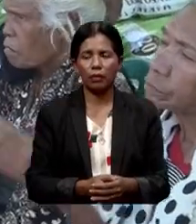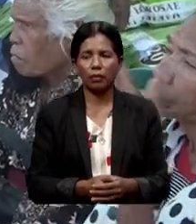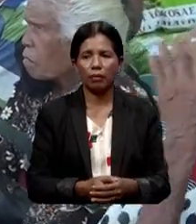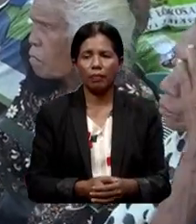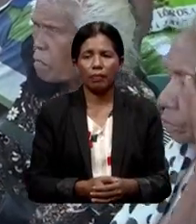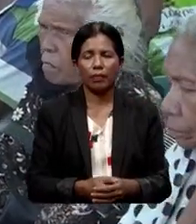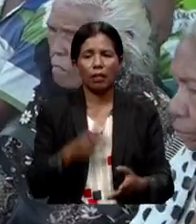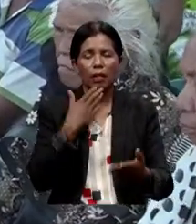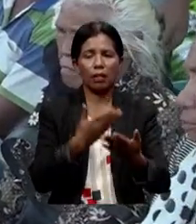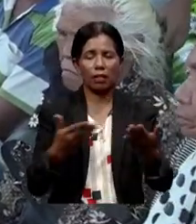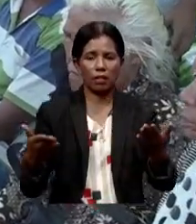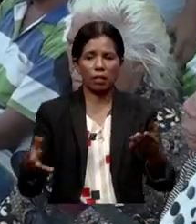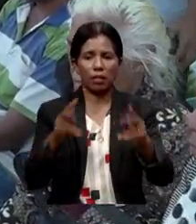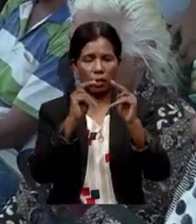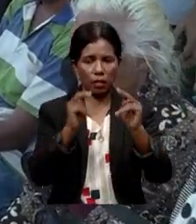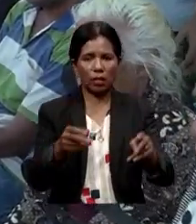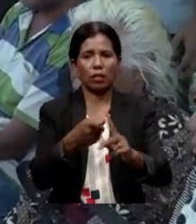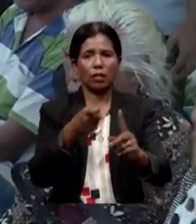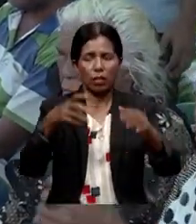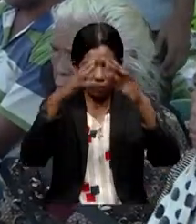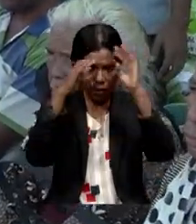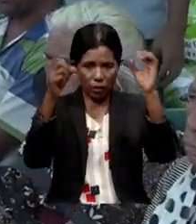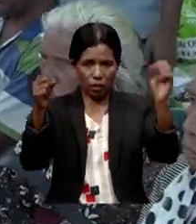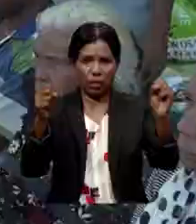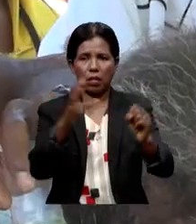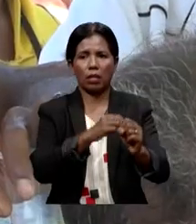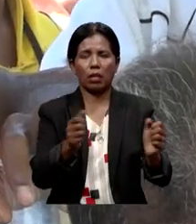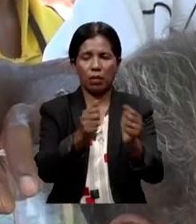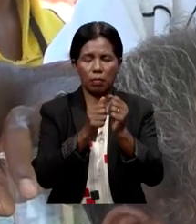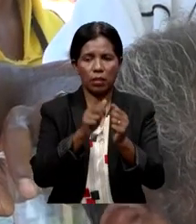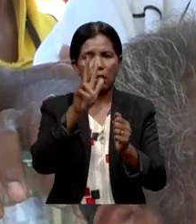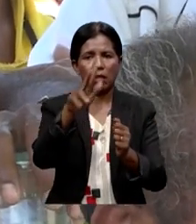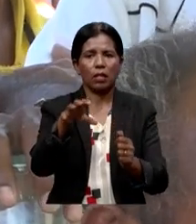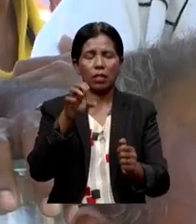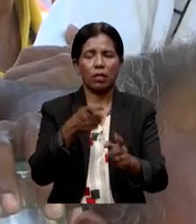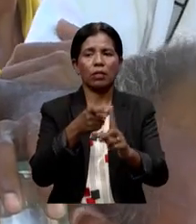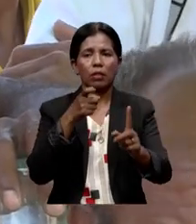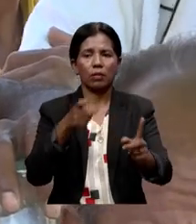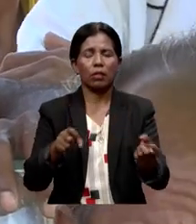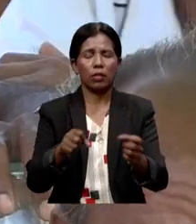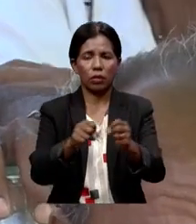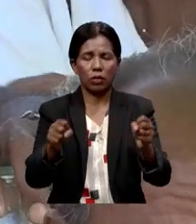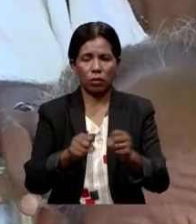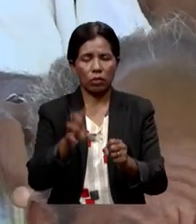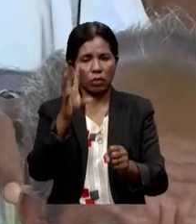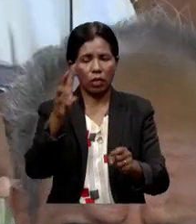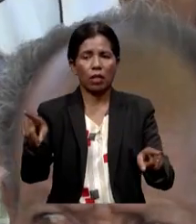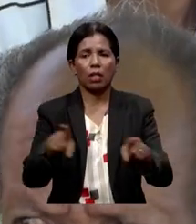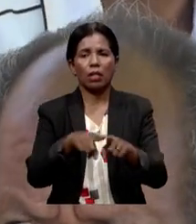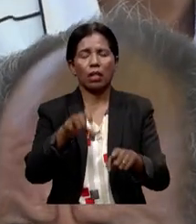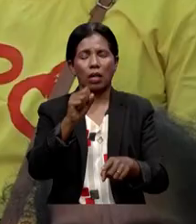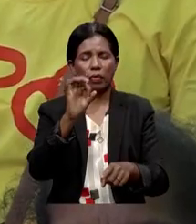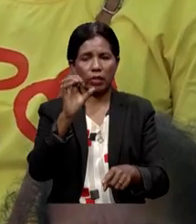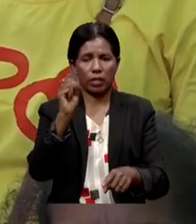Beneficiária ba sasa necessidade básica Rússi Presidência da República Mutukato Stolone, ne bem mais Rússi Suku nem Makanesan, Suku